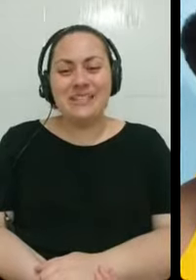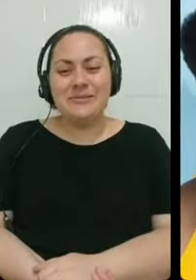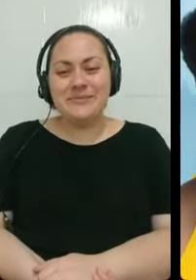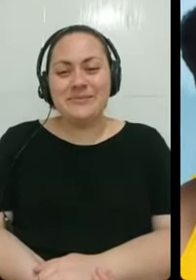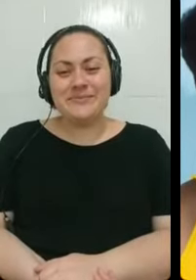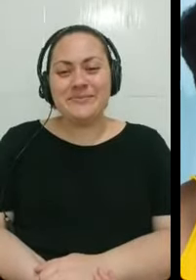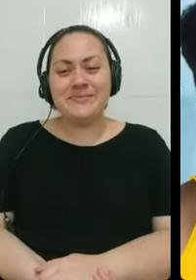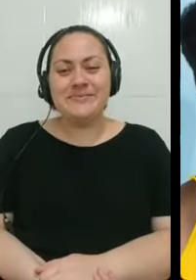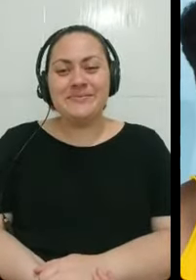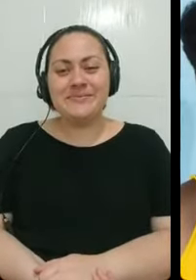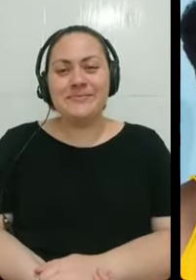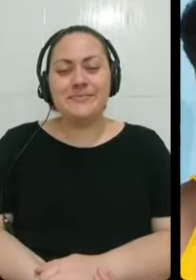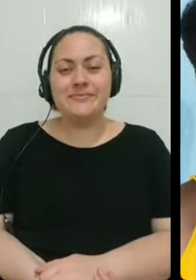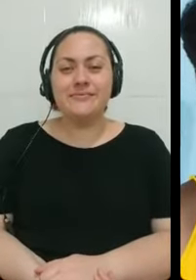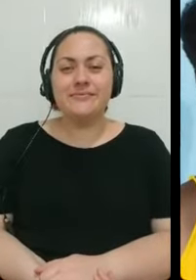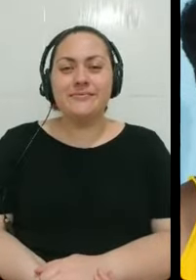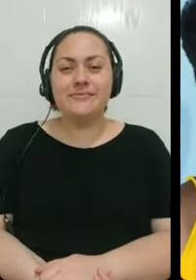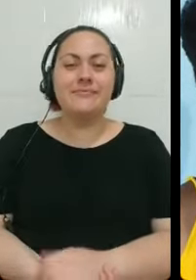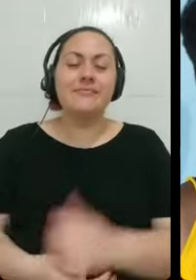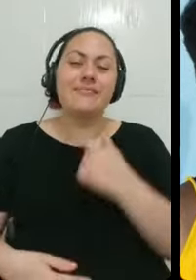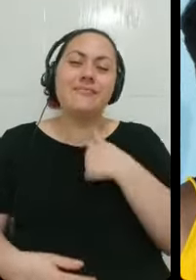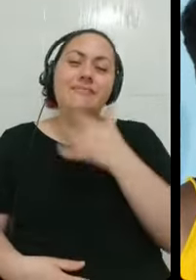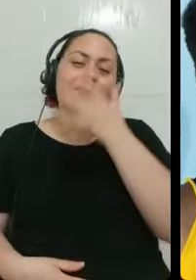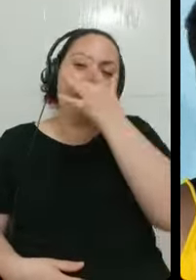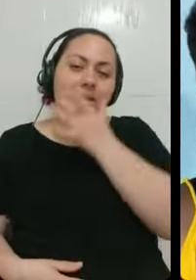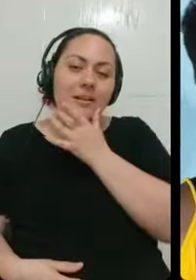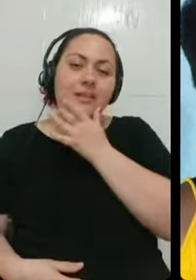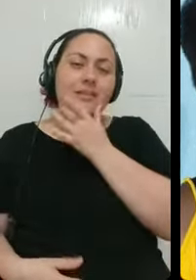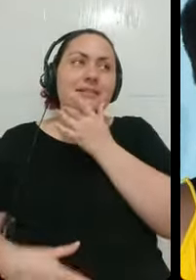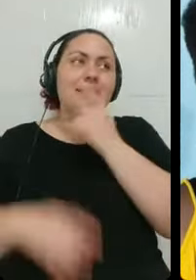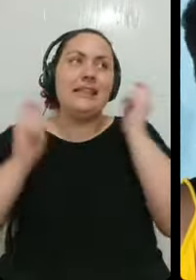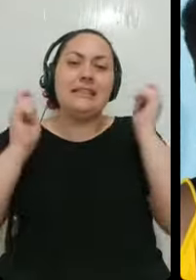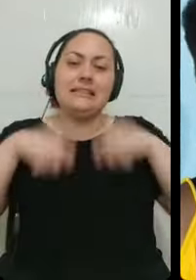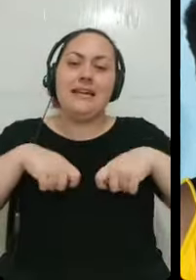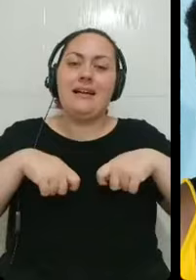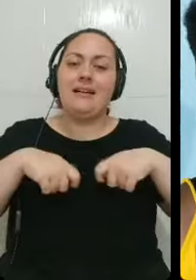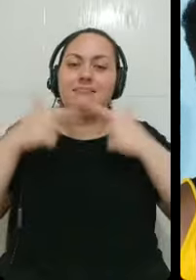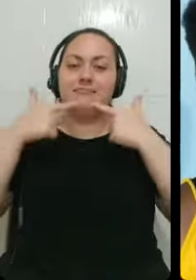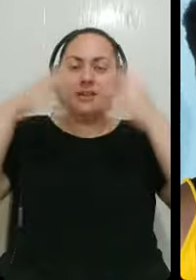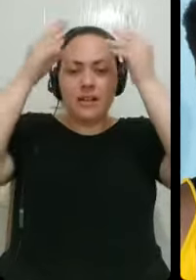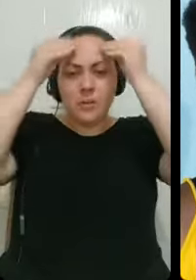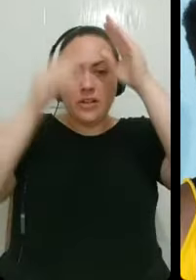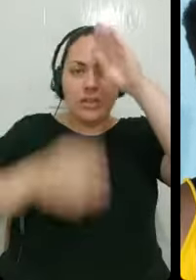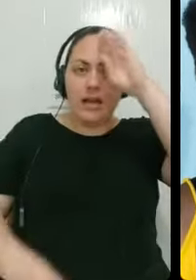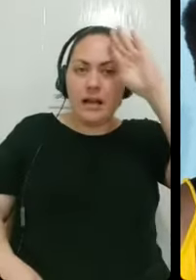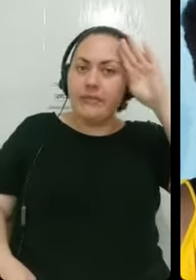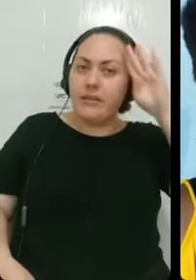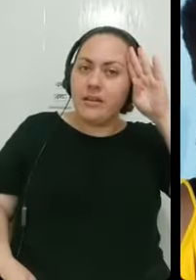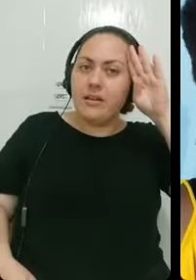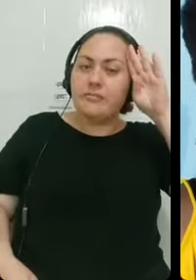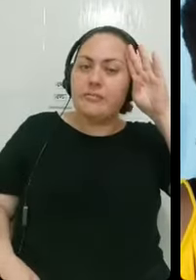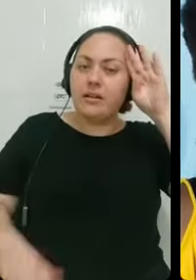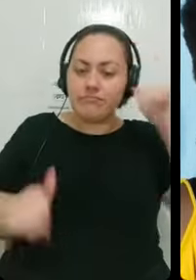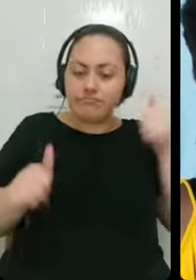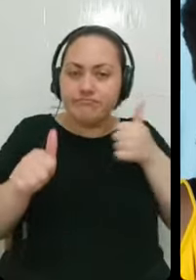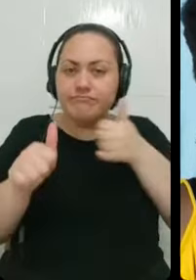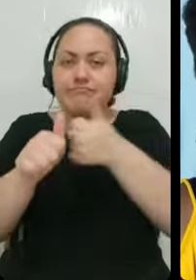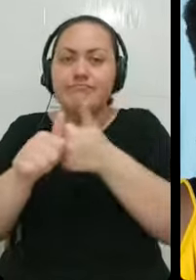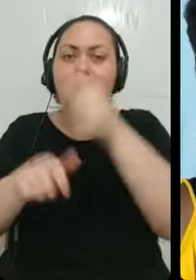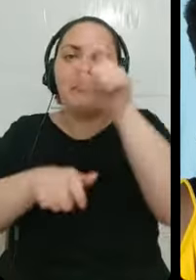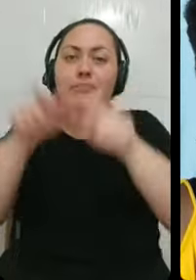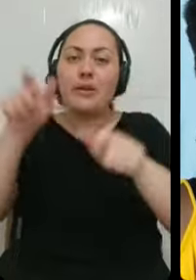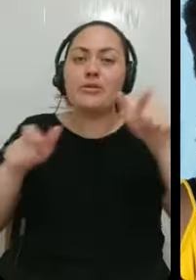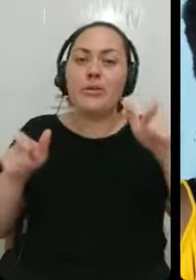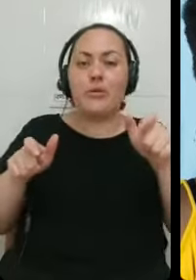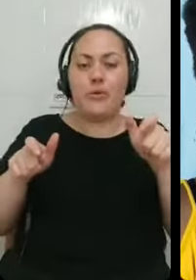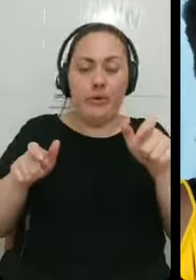Eu acho que essa questão, assim, né, de poder aproximar essa linguagem acadêmica, né? E acho que isso é bem importante, assim.